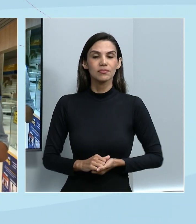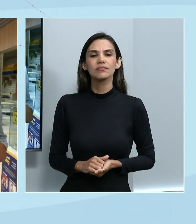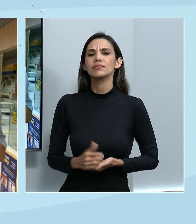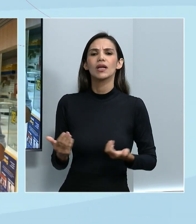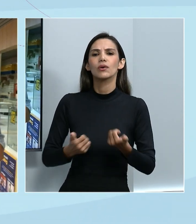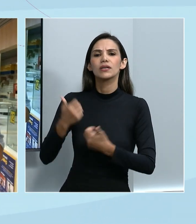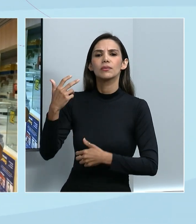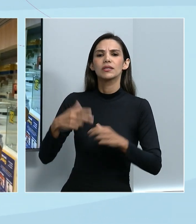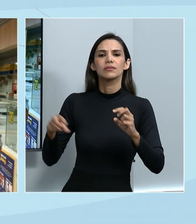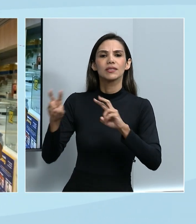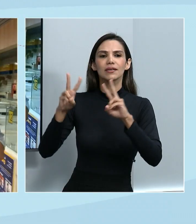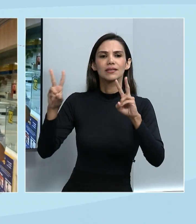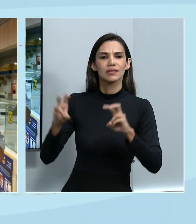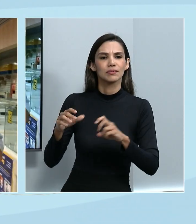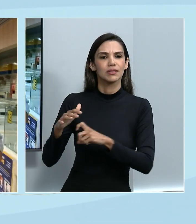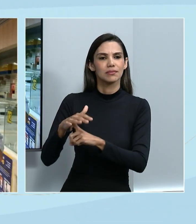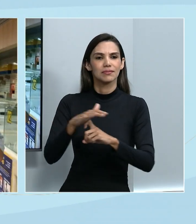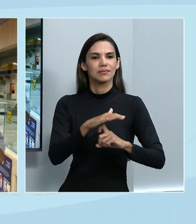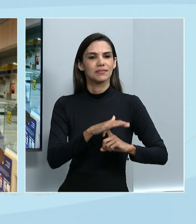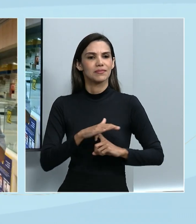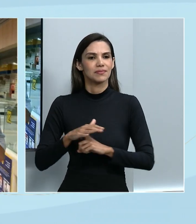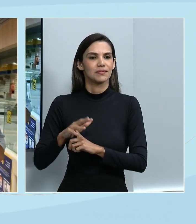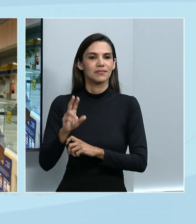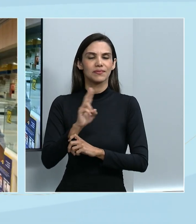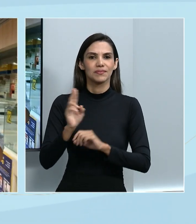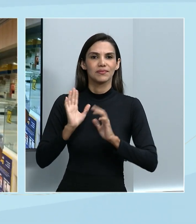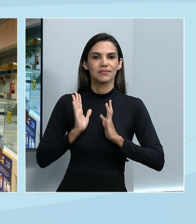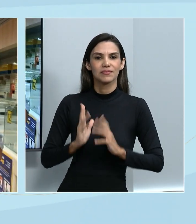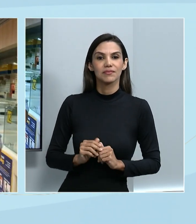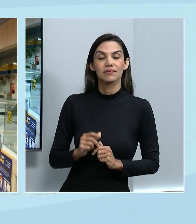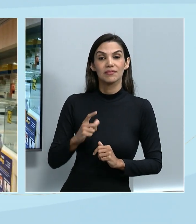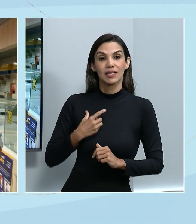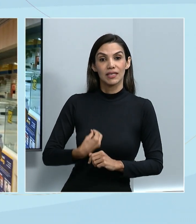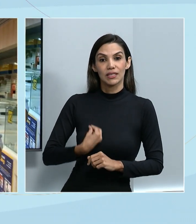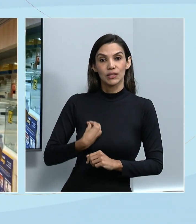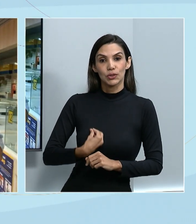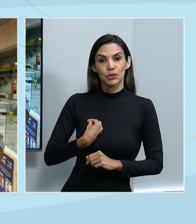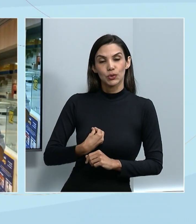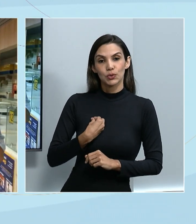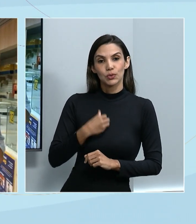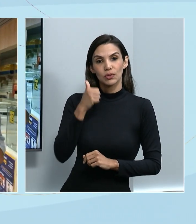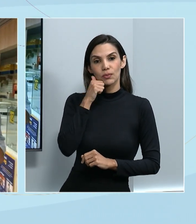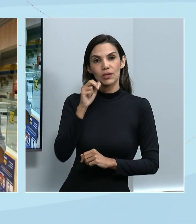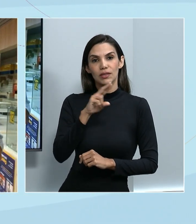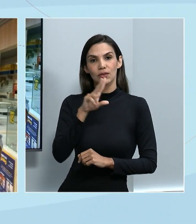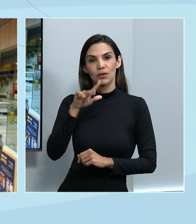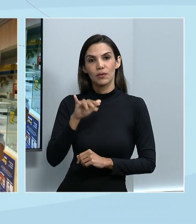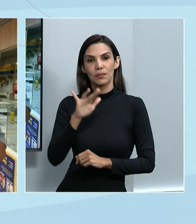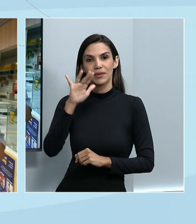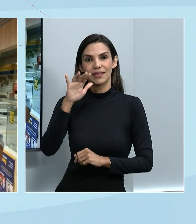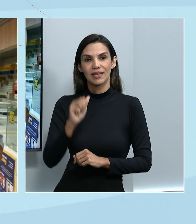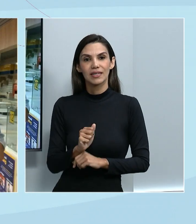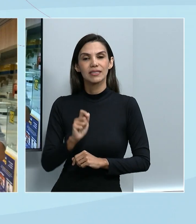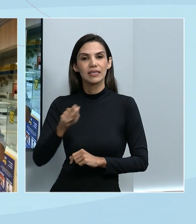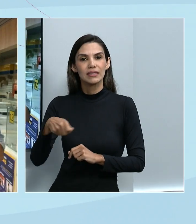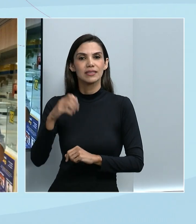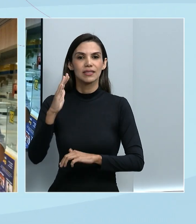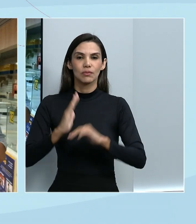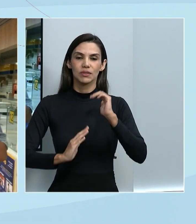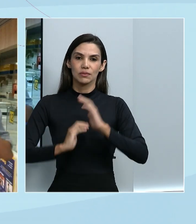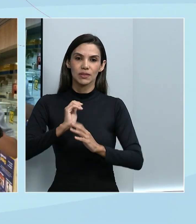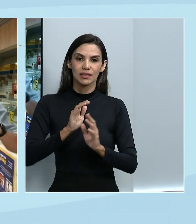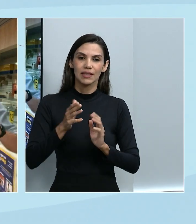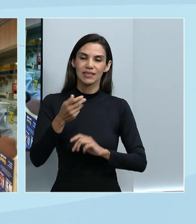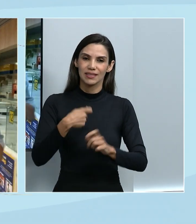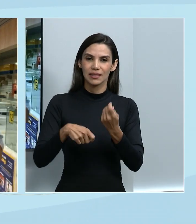desse Feirão Limpa Nome, né? Ao meu lado está aqui a Laís Chiassuto, ela que é especialista financeira, e aí ela